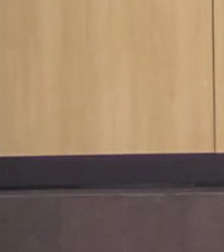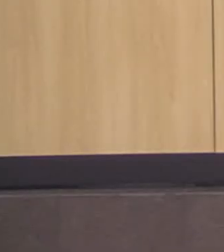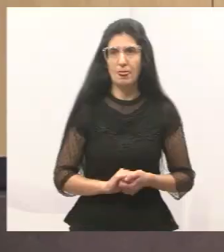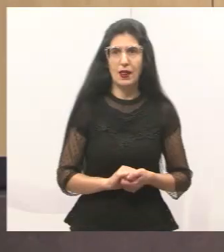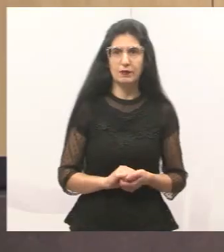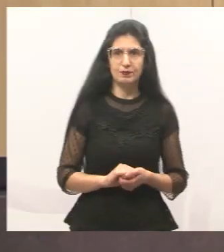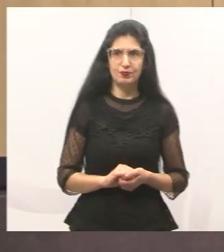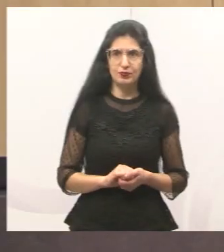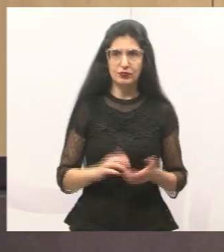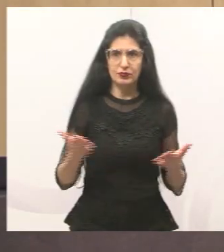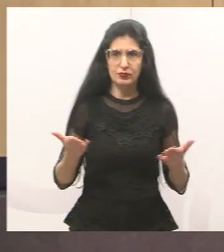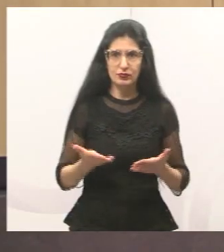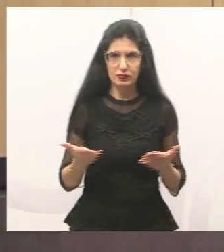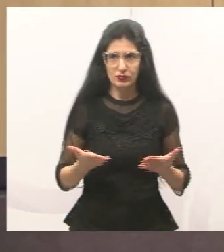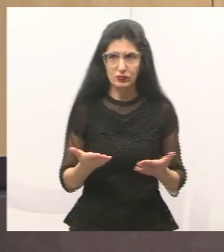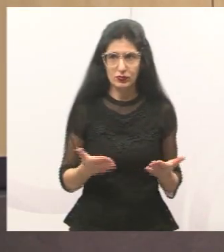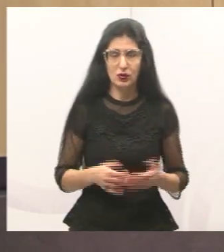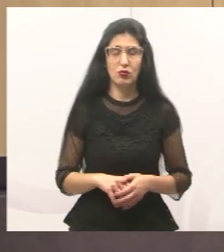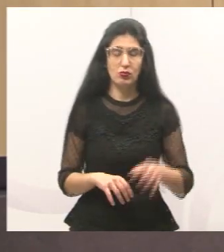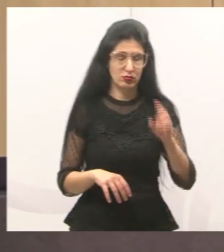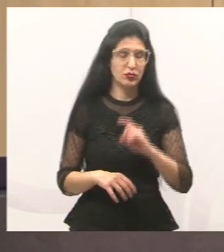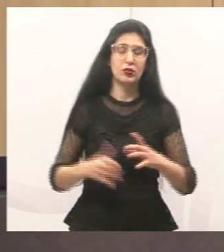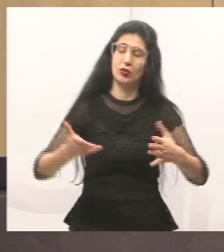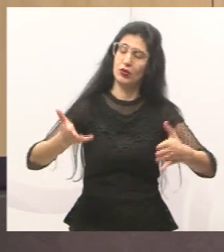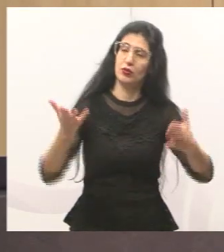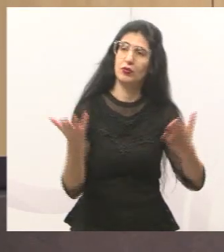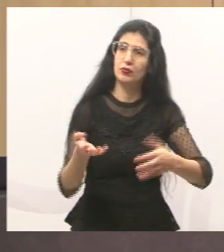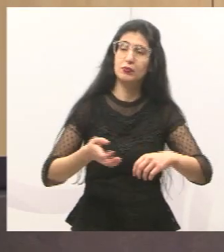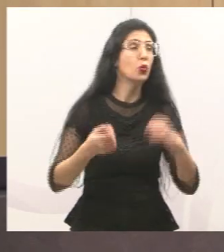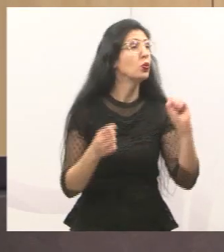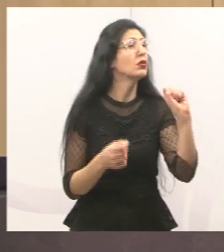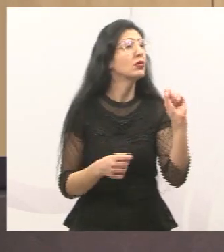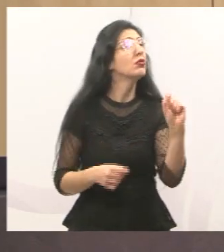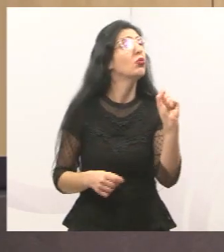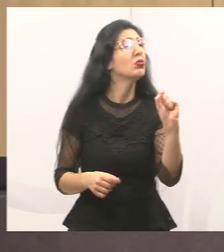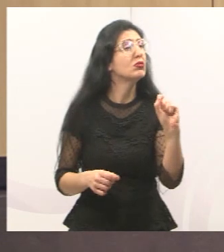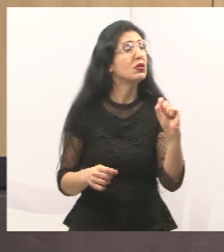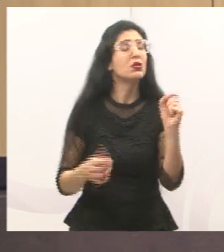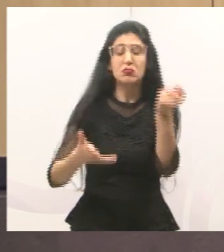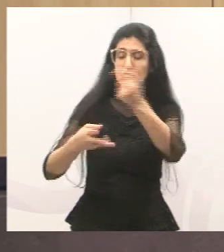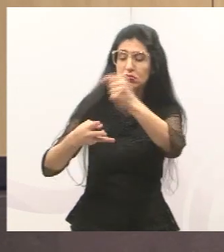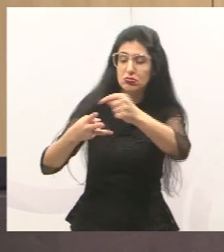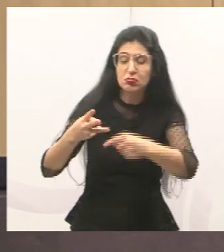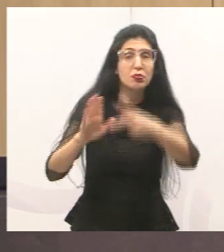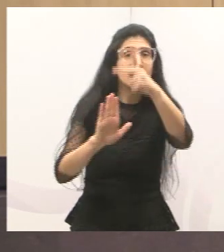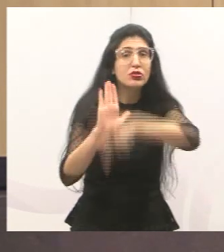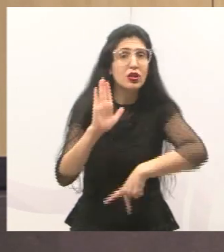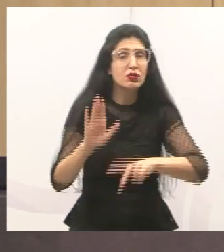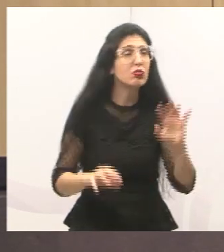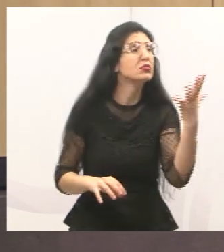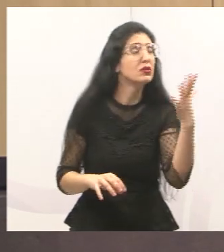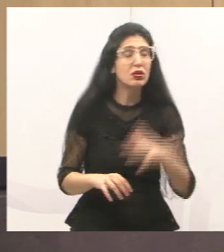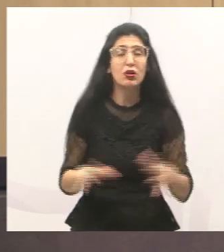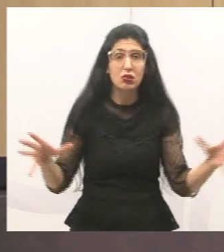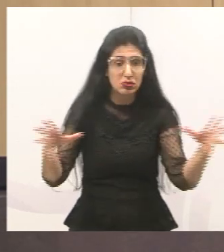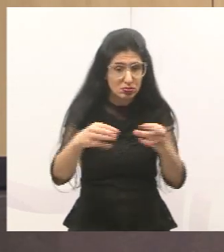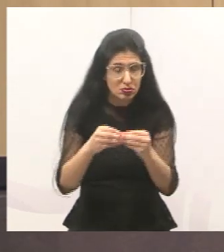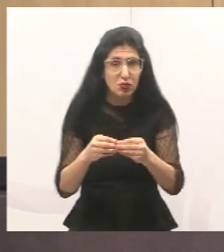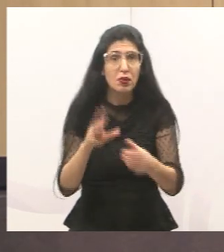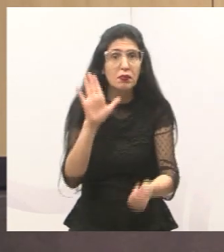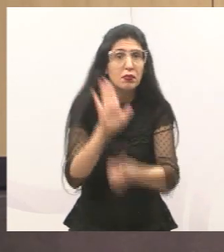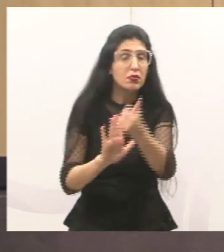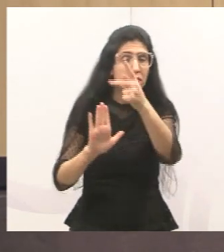Passaremos nesse instante à fase da ordem do dia. Peço ao primeiro secretário que faça a leitura do resumo do